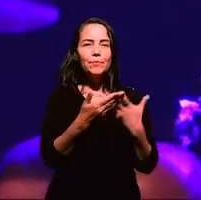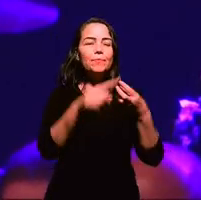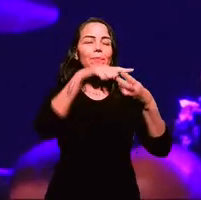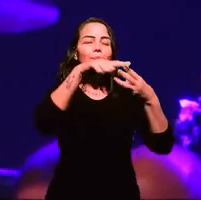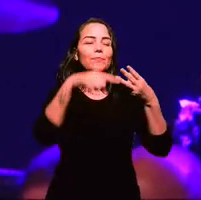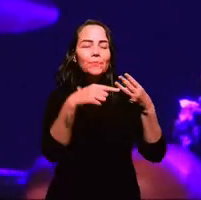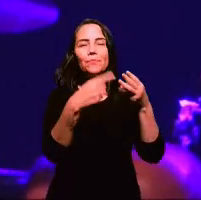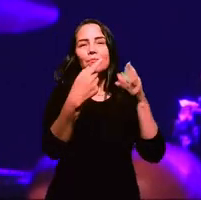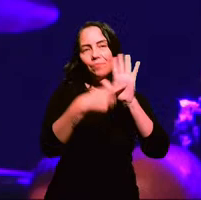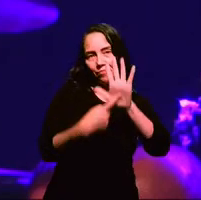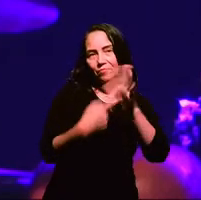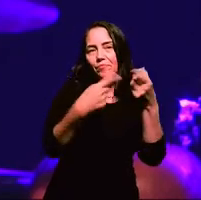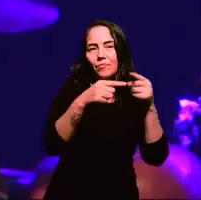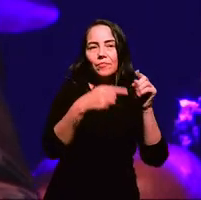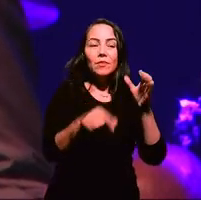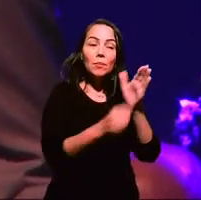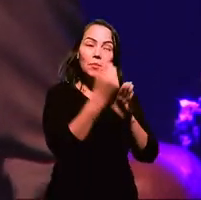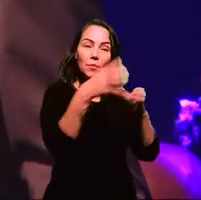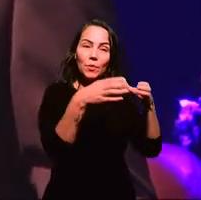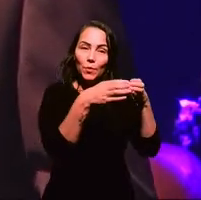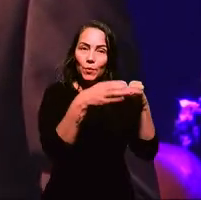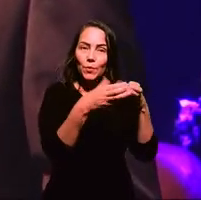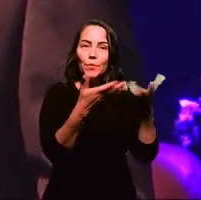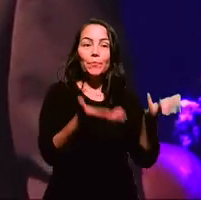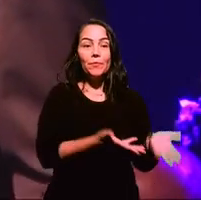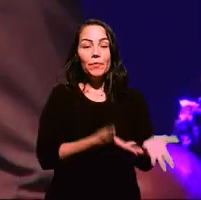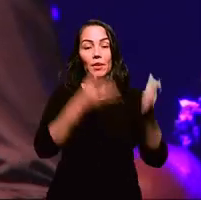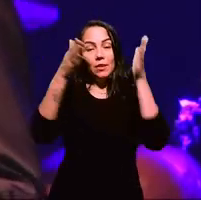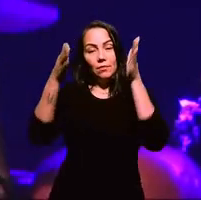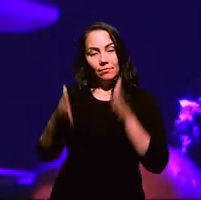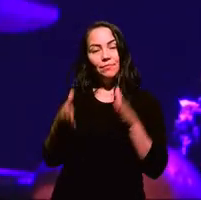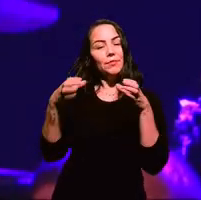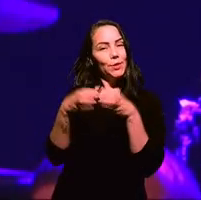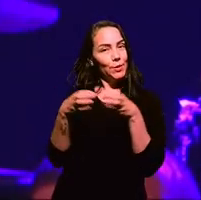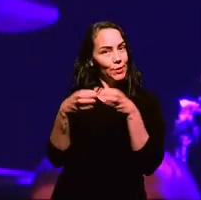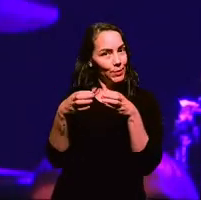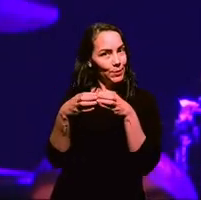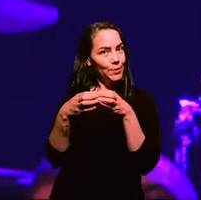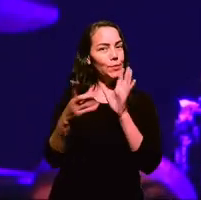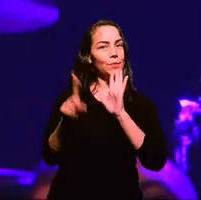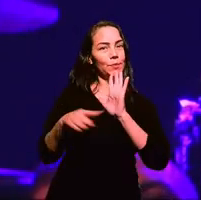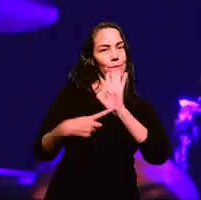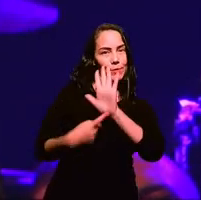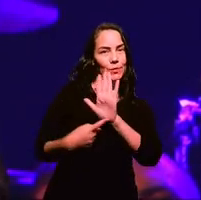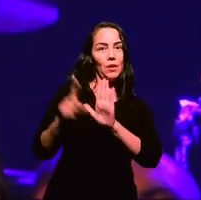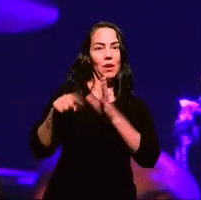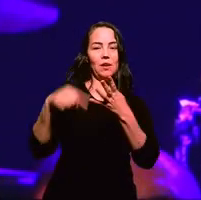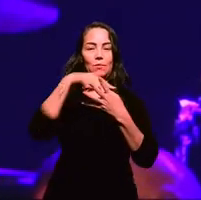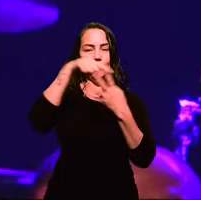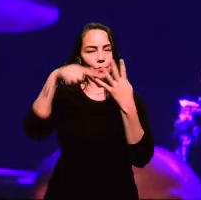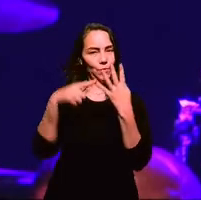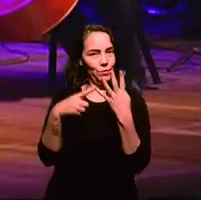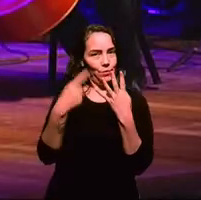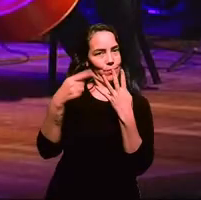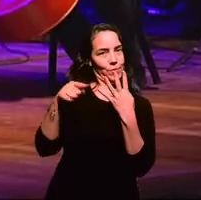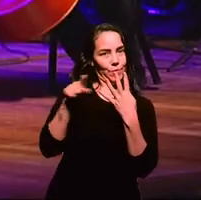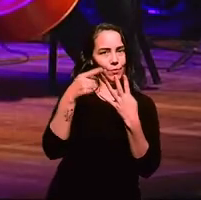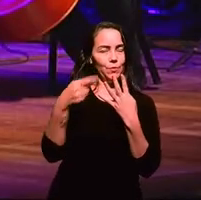foi a primeira parte do concerto. A segunda parte do concerto, ela é composta por 4